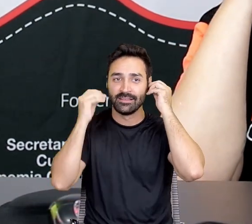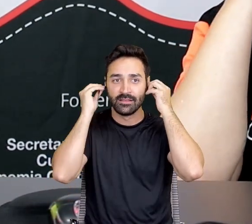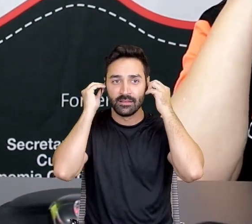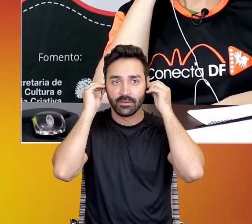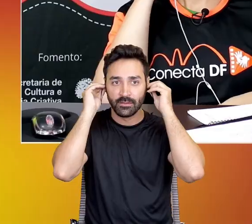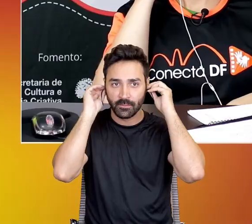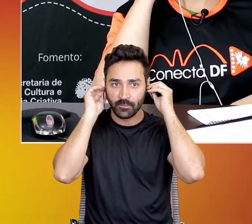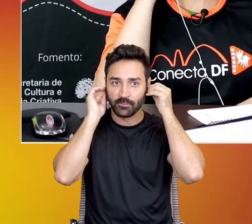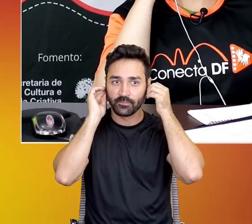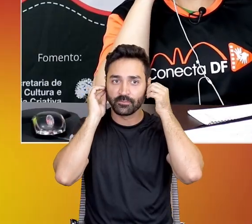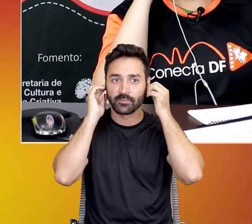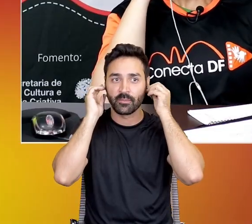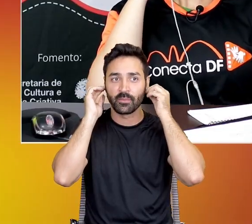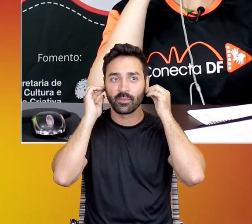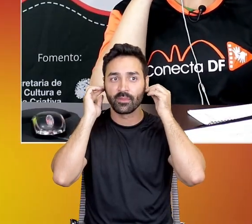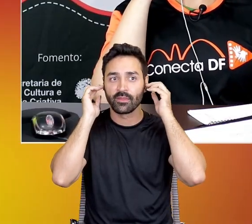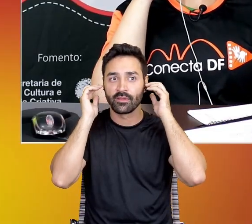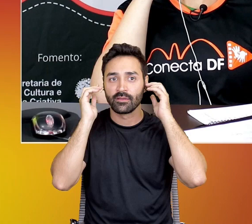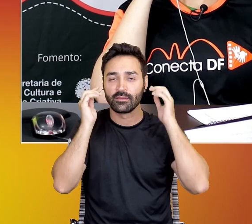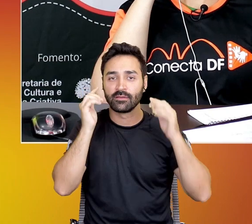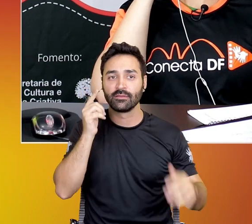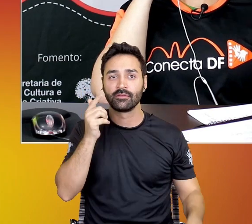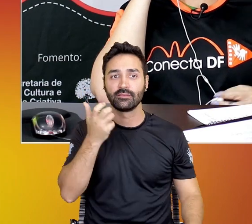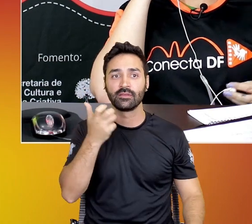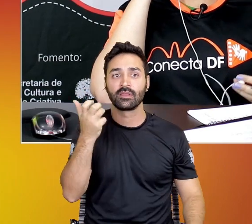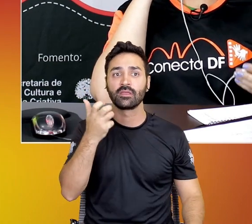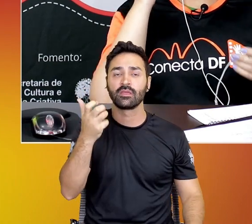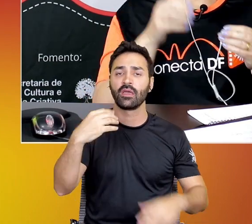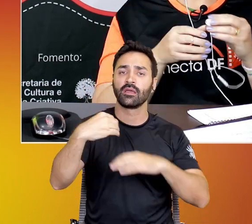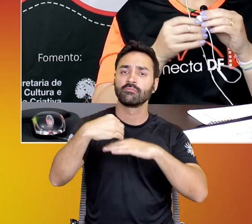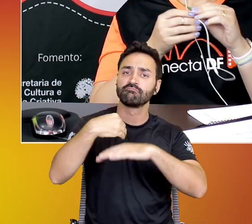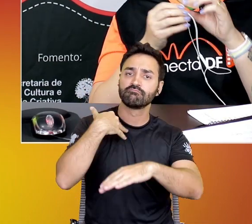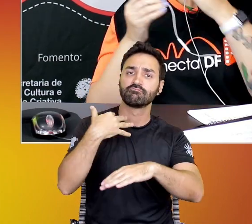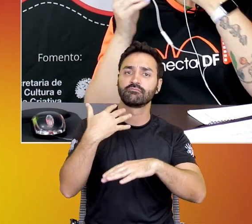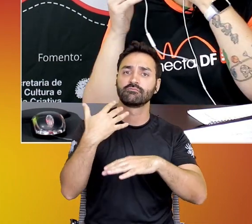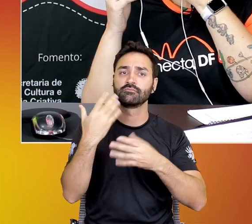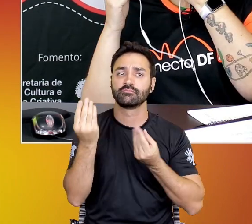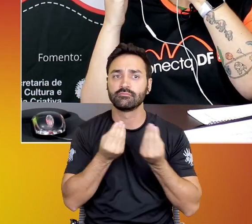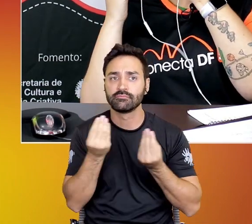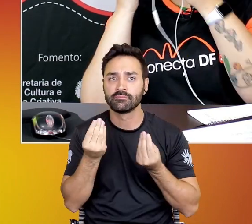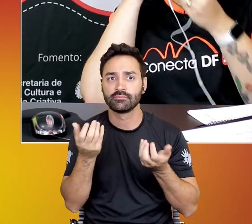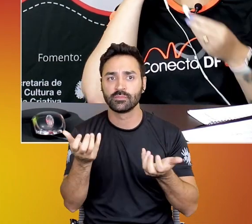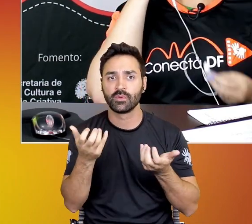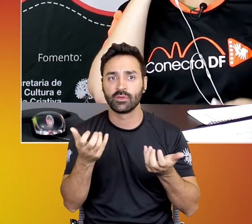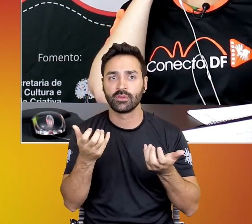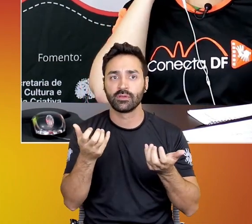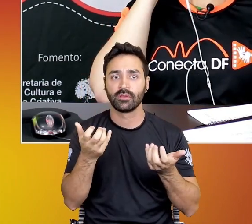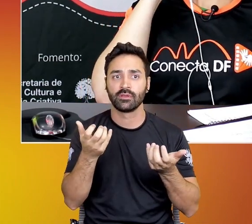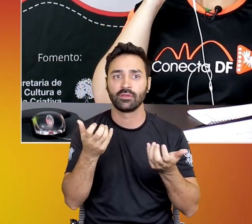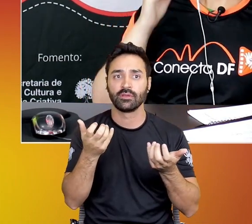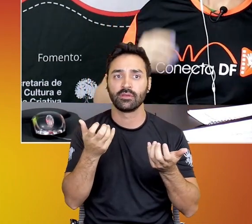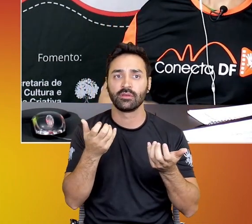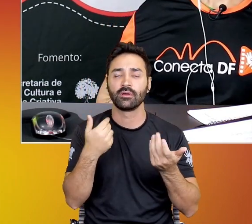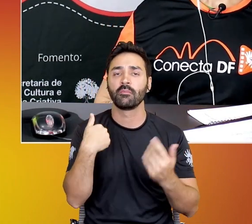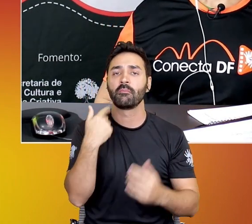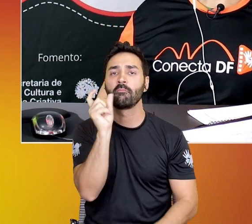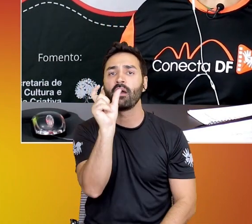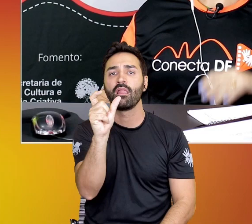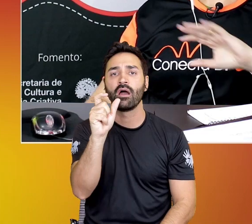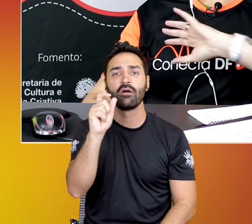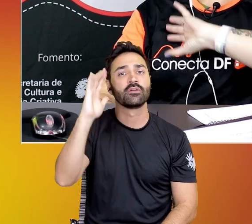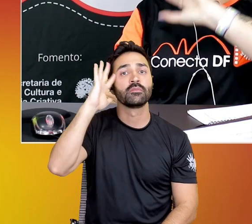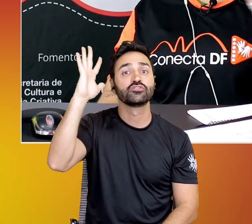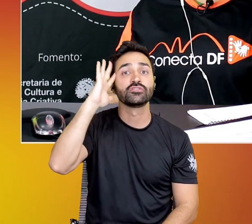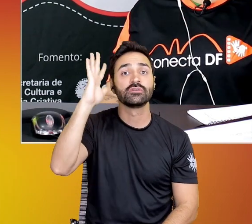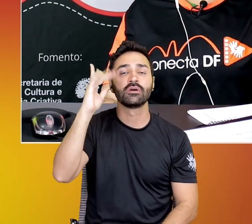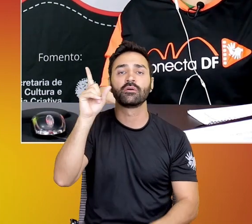obrigado. Ótimo. Você quer colaborar com a nosso brainstorm aqui? Quando eu falo